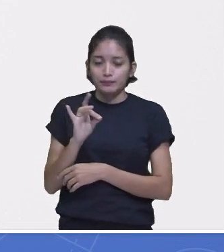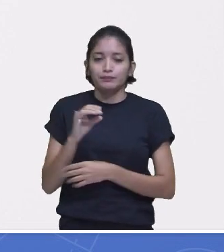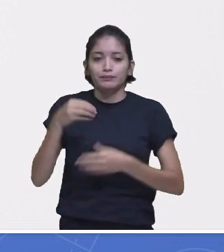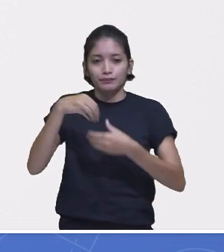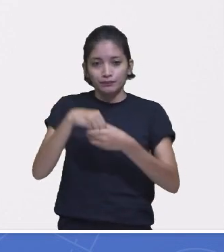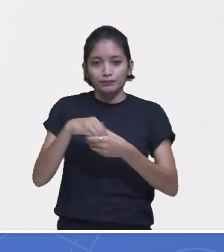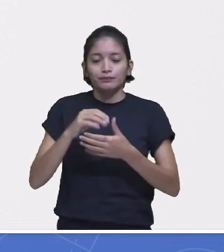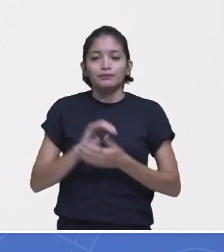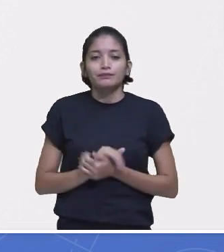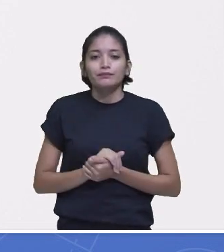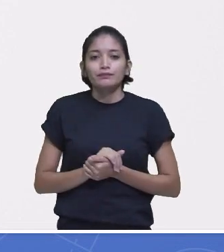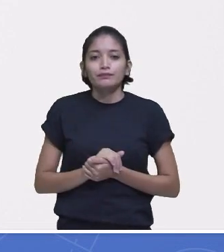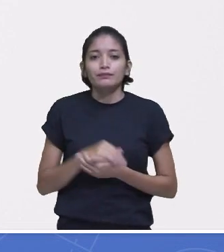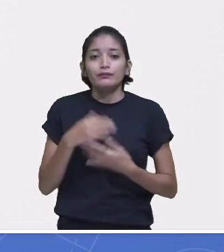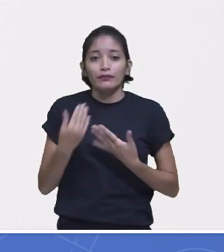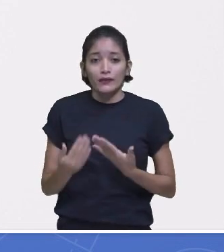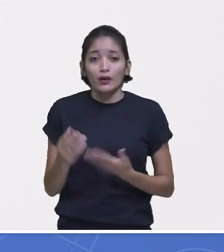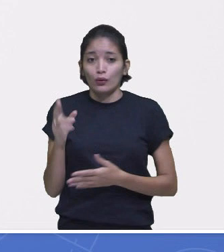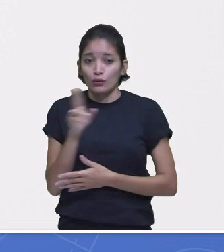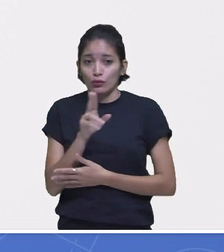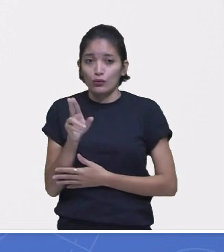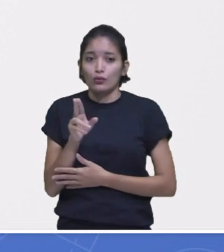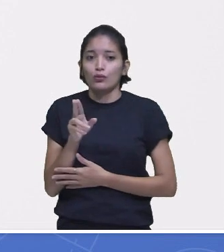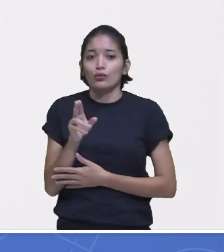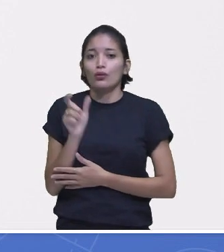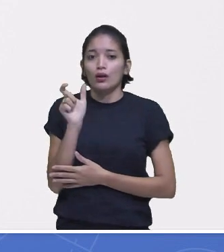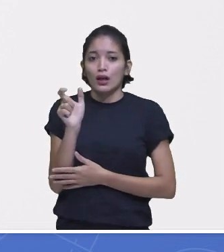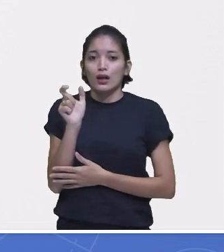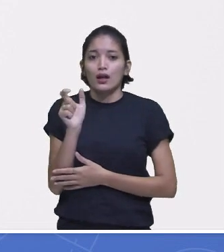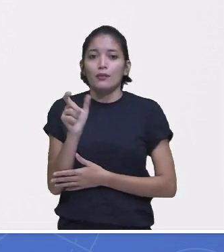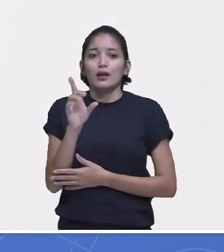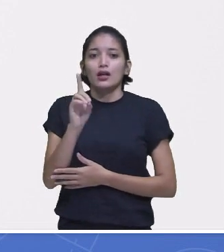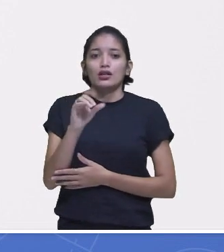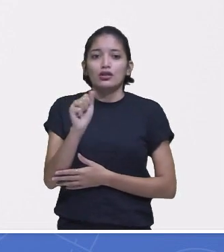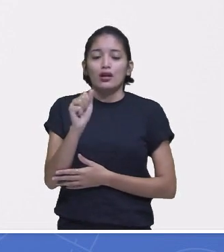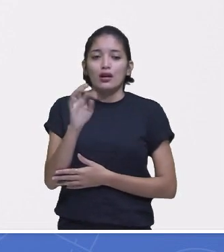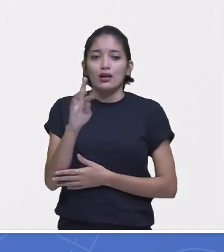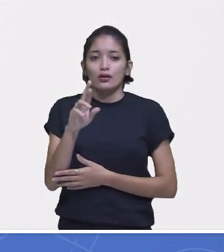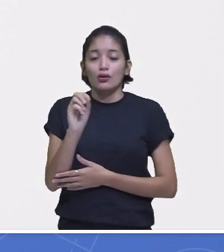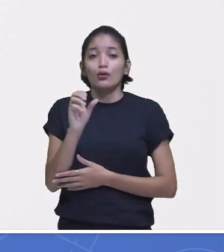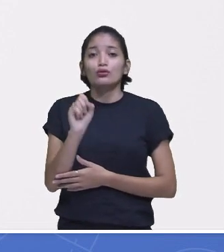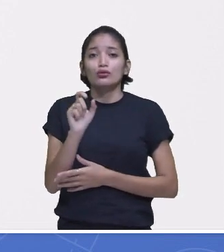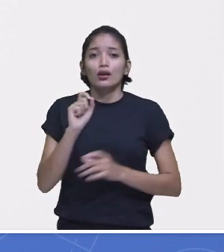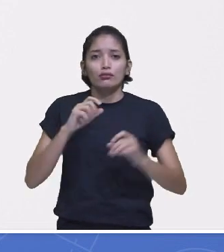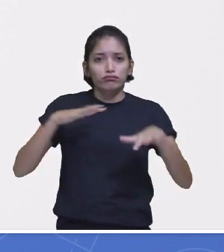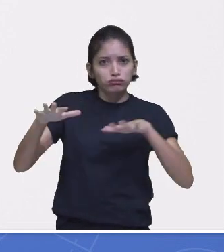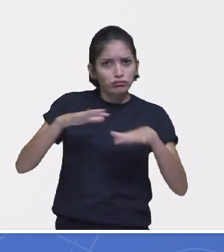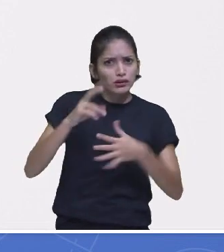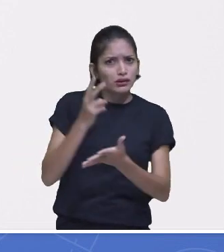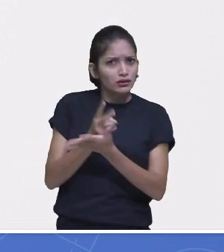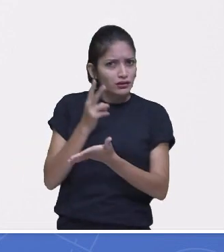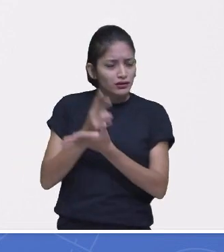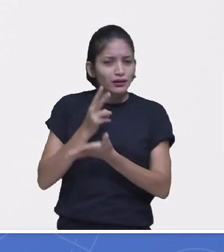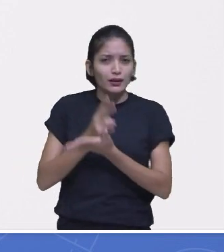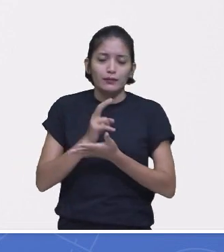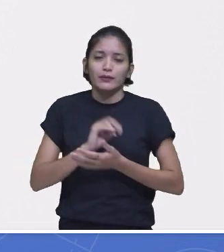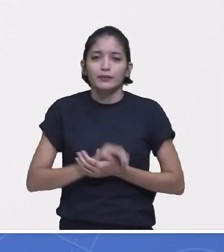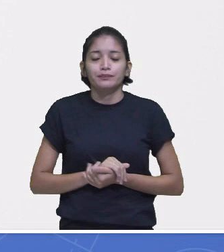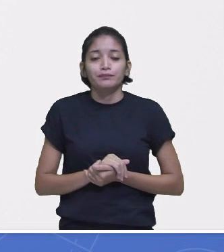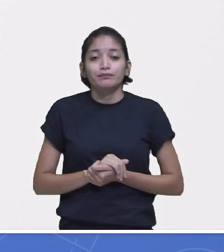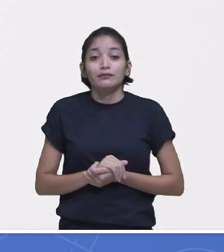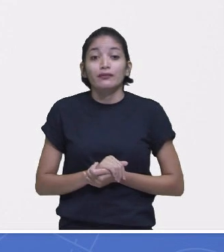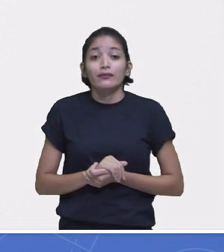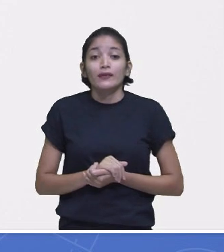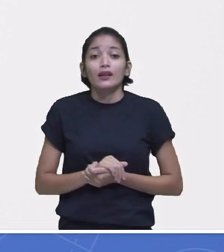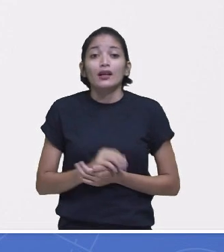Então, diartrose são todas essas articulações que se movem bastante, tem bastante movimento. E